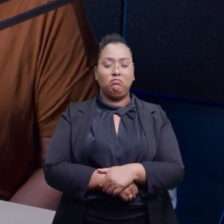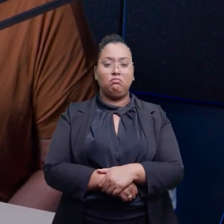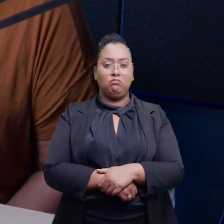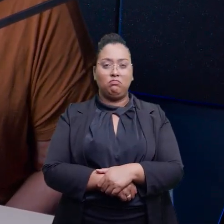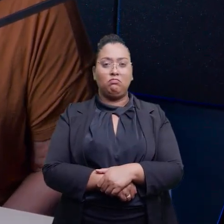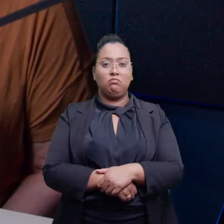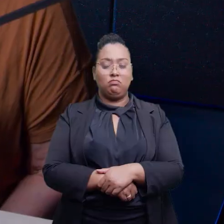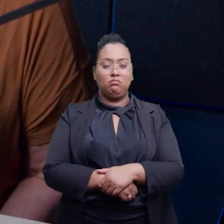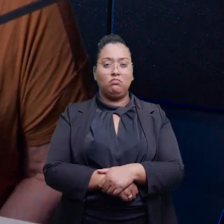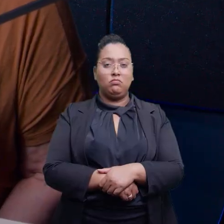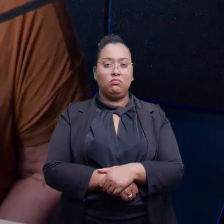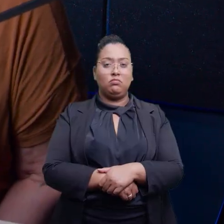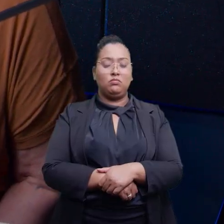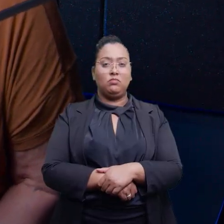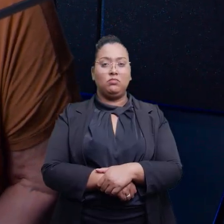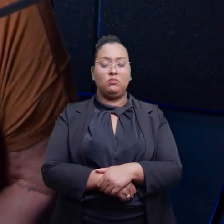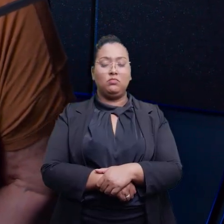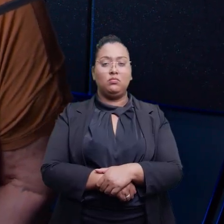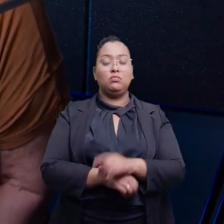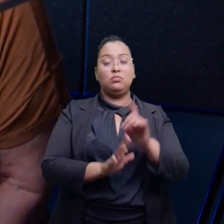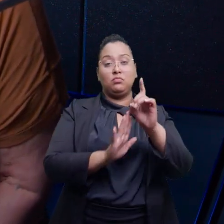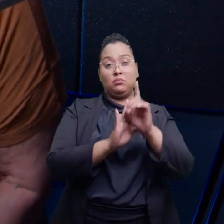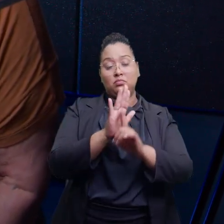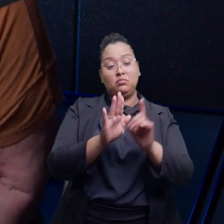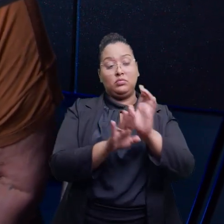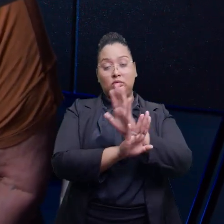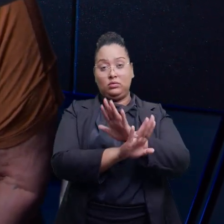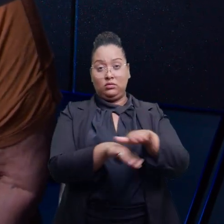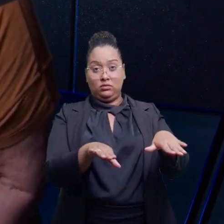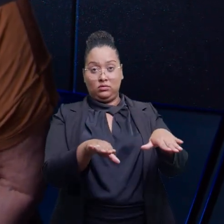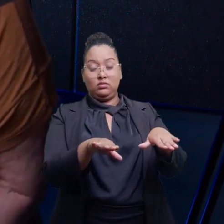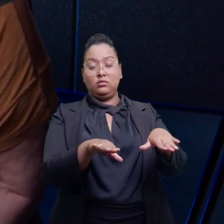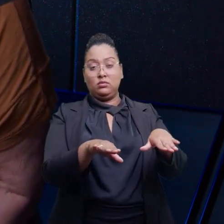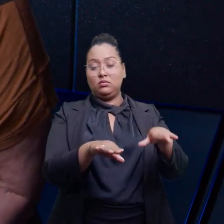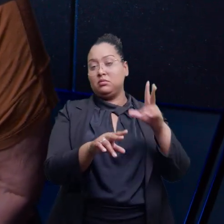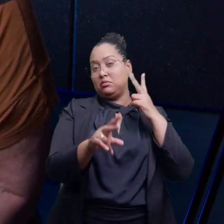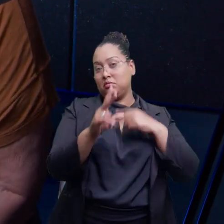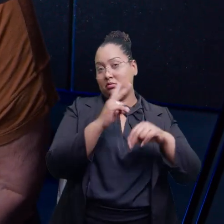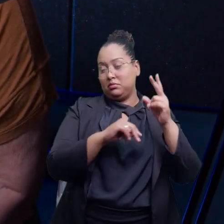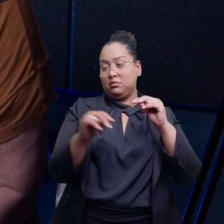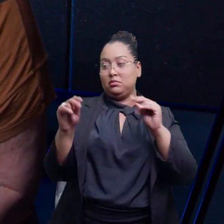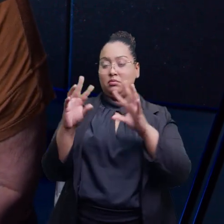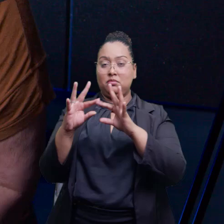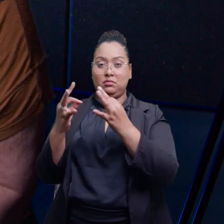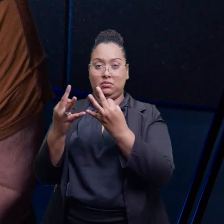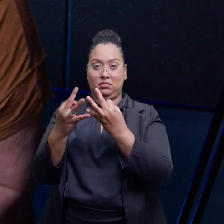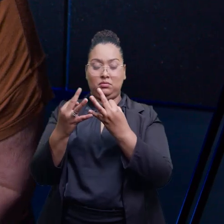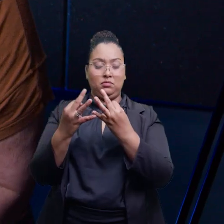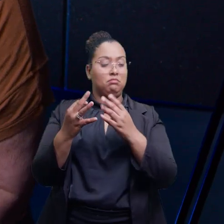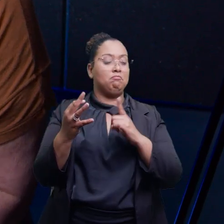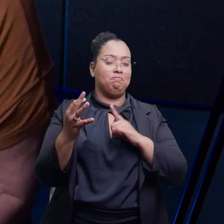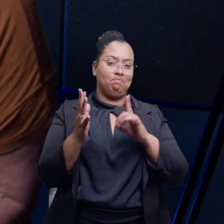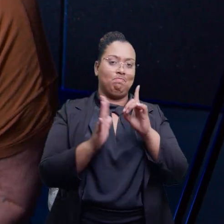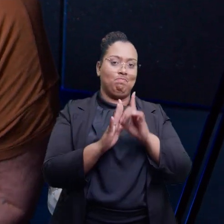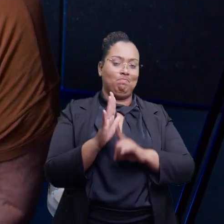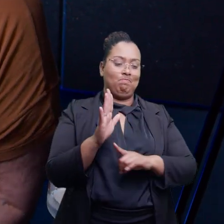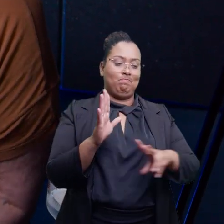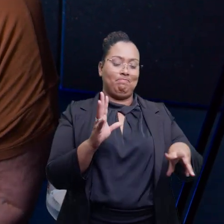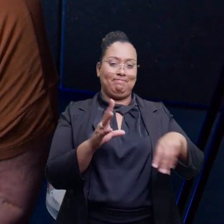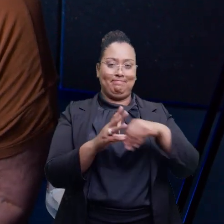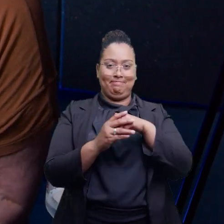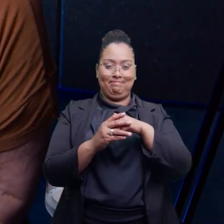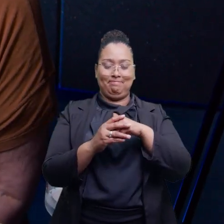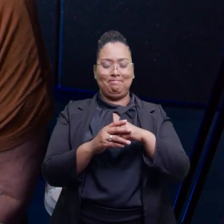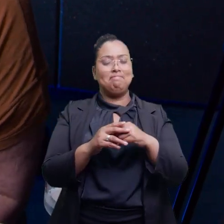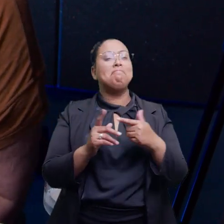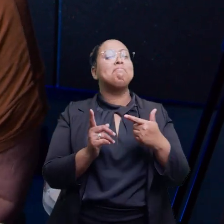E dentro desse direito, né, direito da criança ser incluída numa família, dentro desse